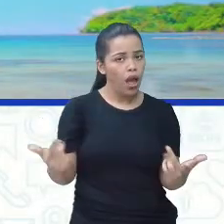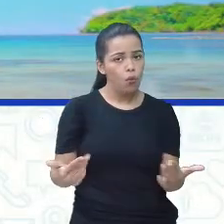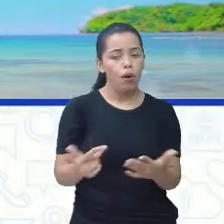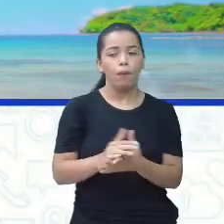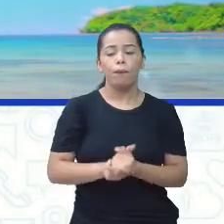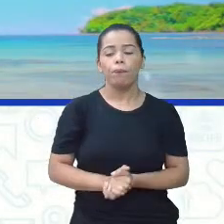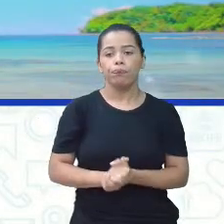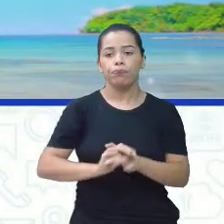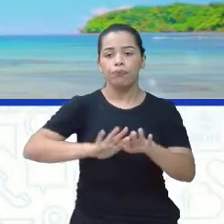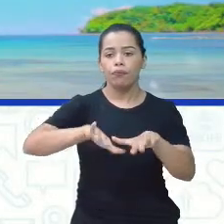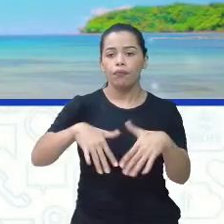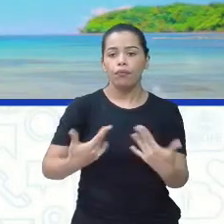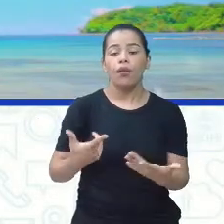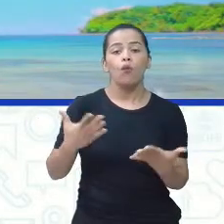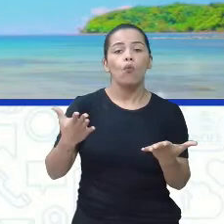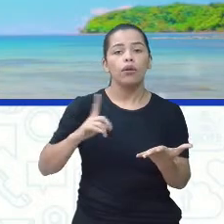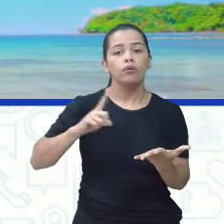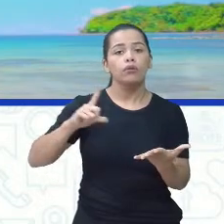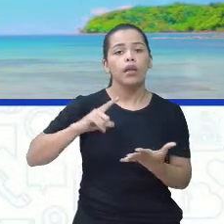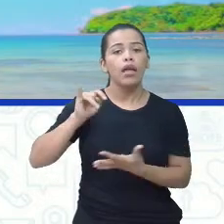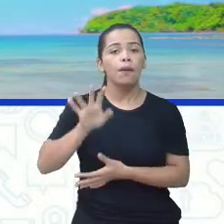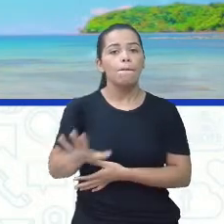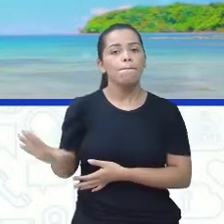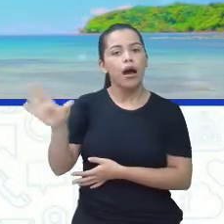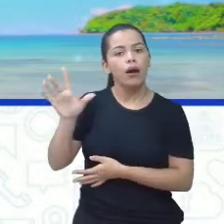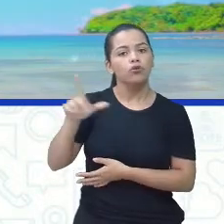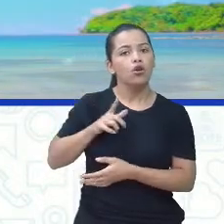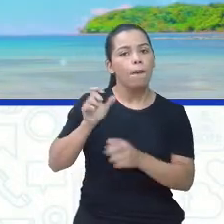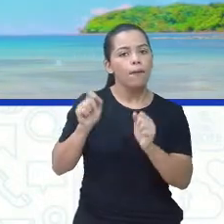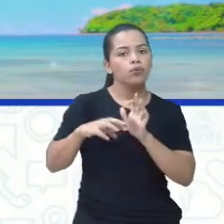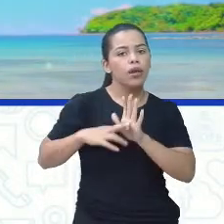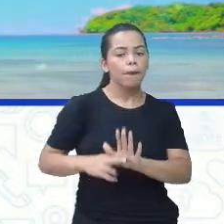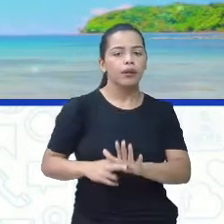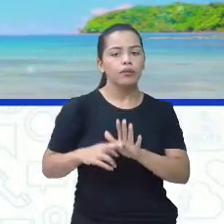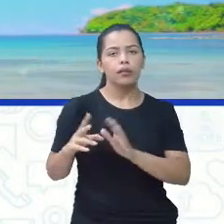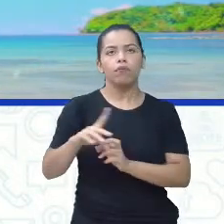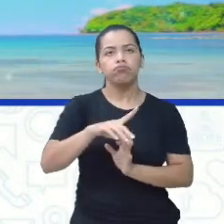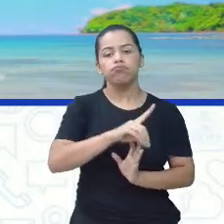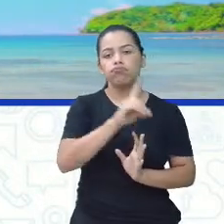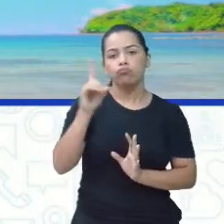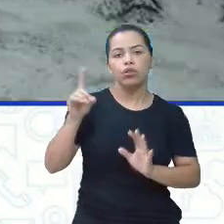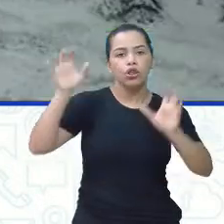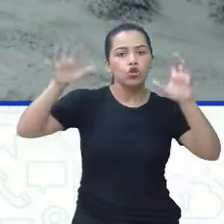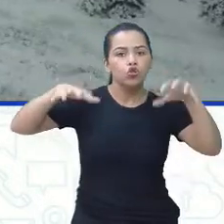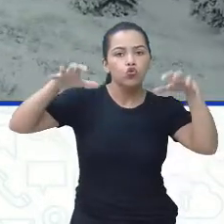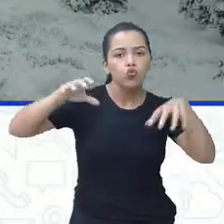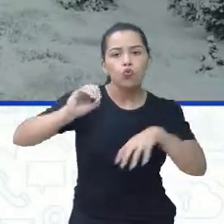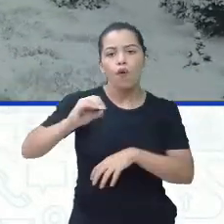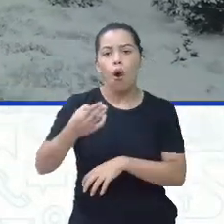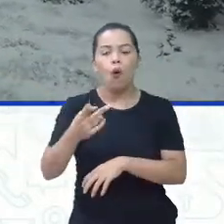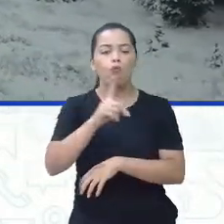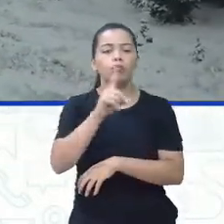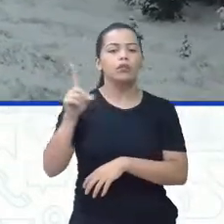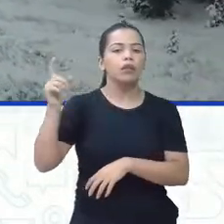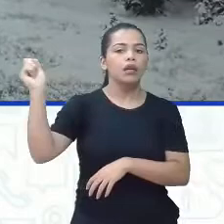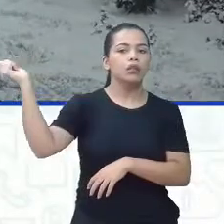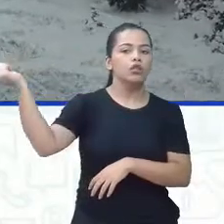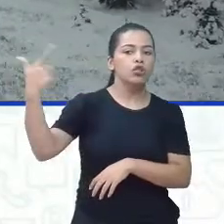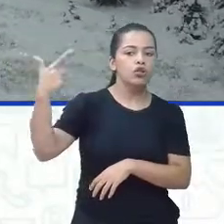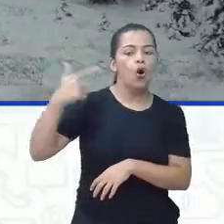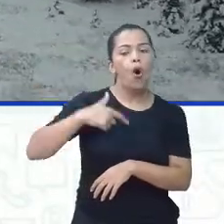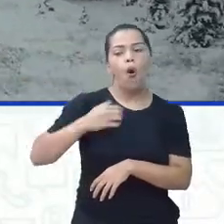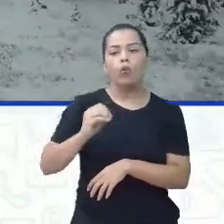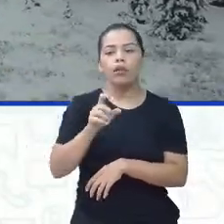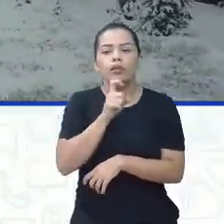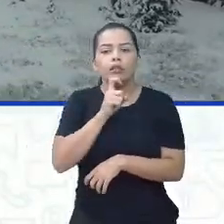a você falar de previsões do tempo, ou seja, um dia chuvoso, um dia ensolarado, né? Um dia com neve.